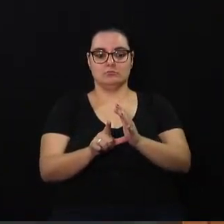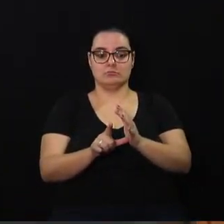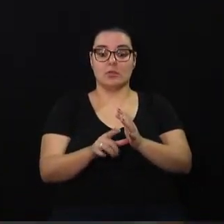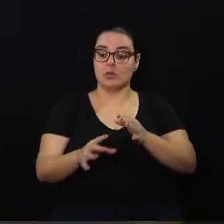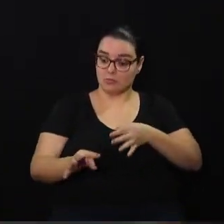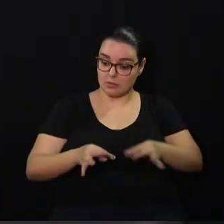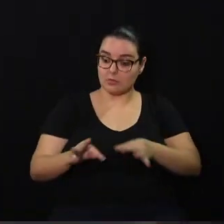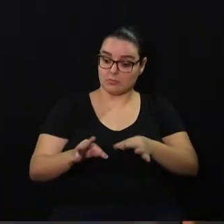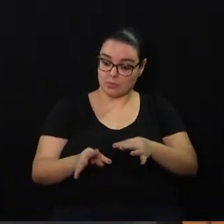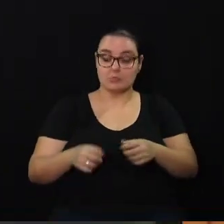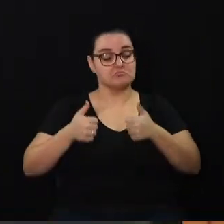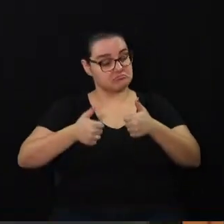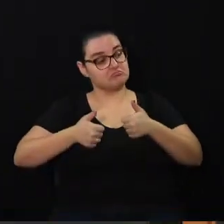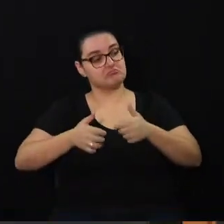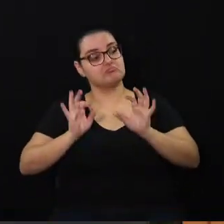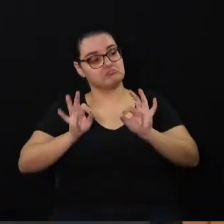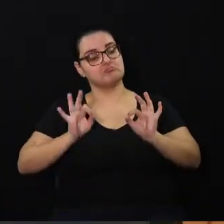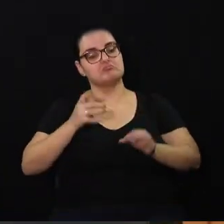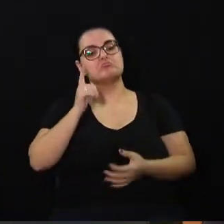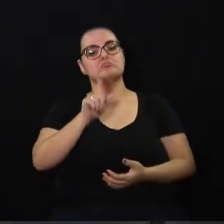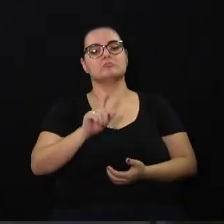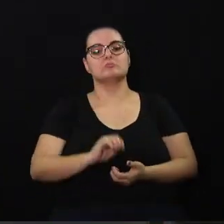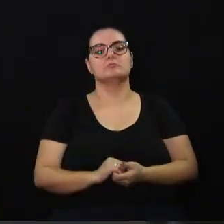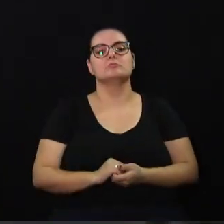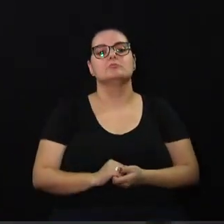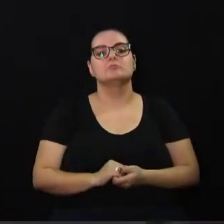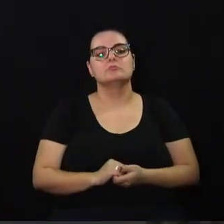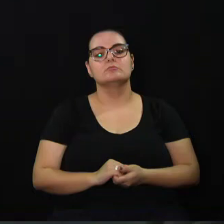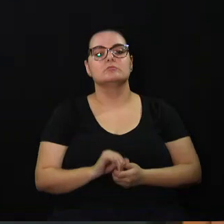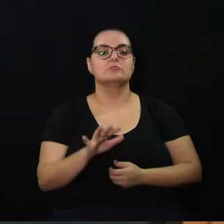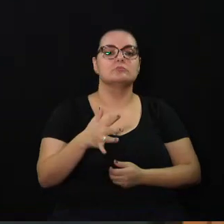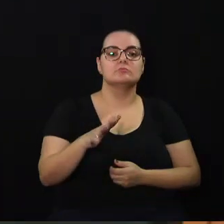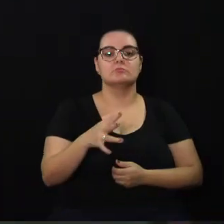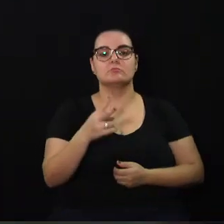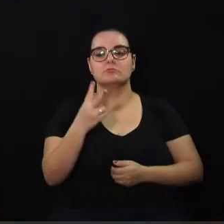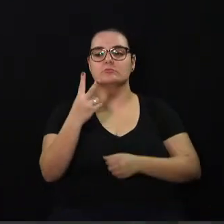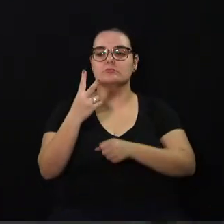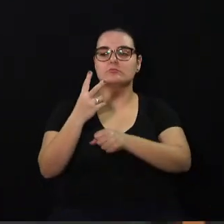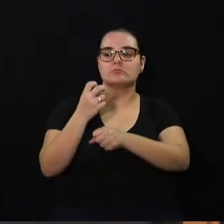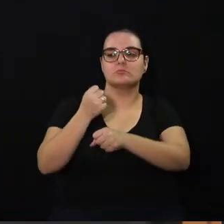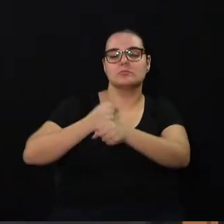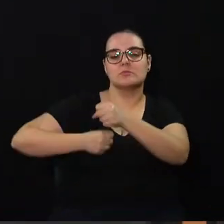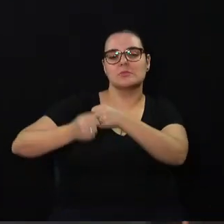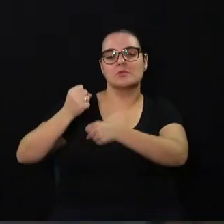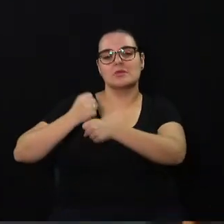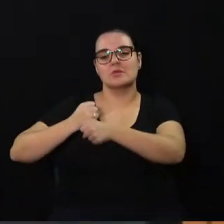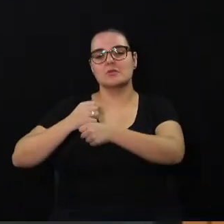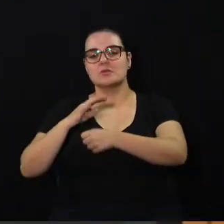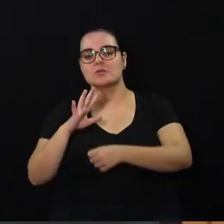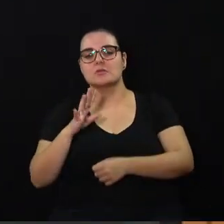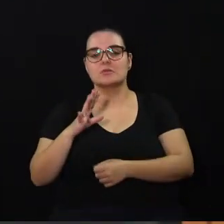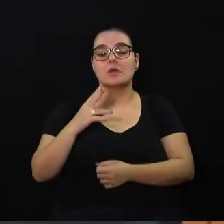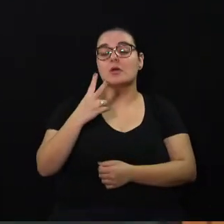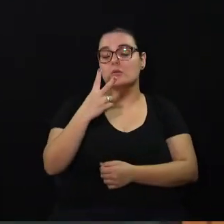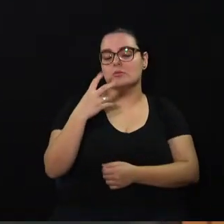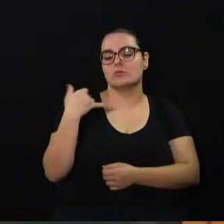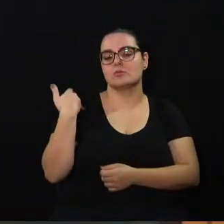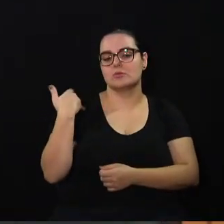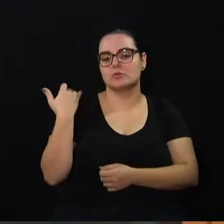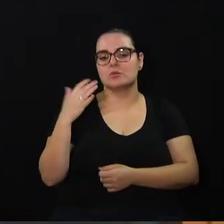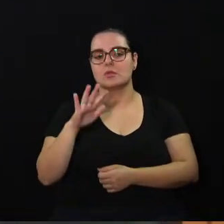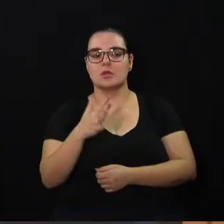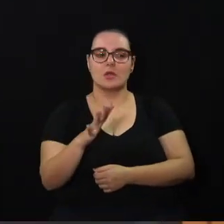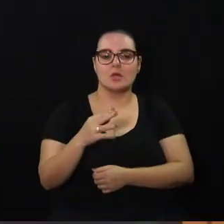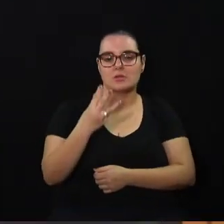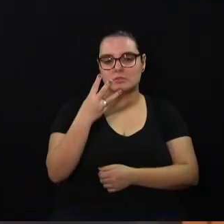tratamento e isso aconteceu até por volta de dois anos e meio três anos de idade é onde ele